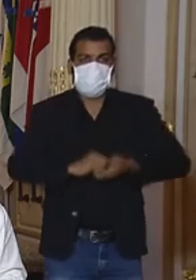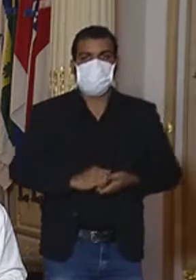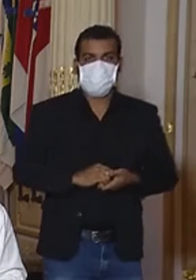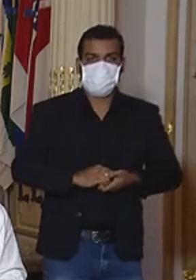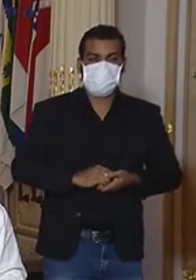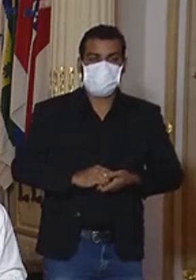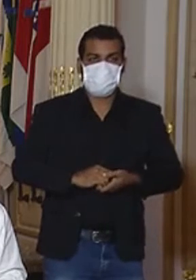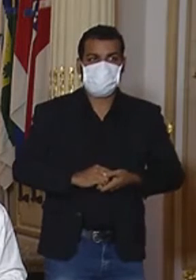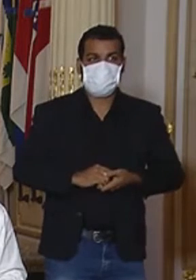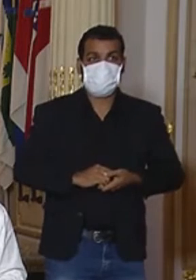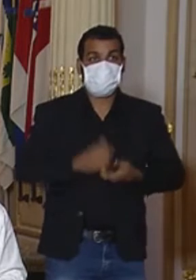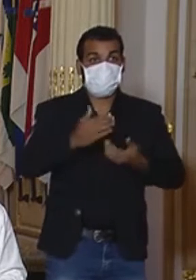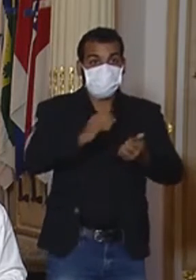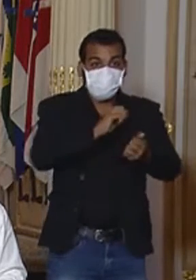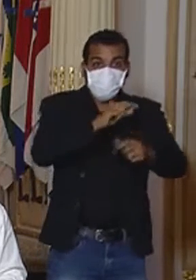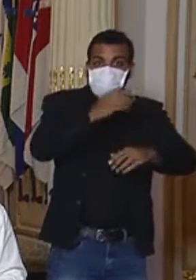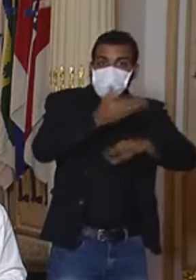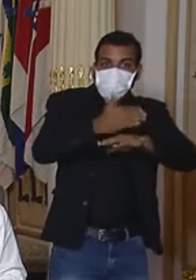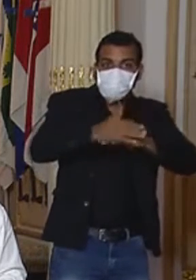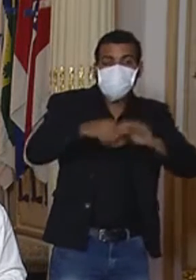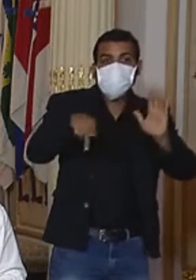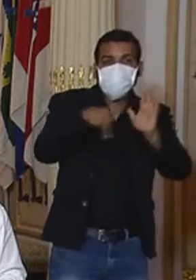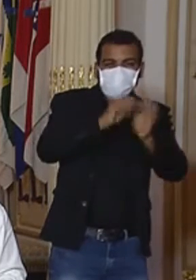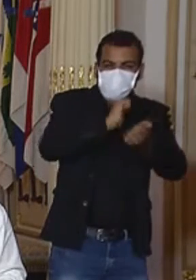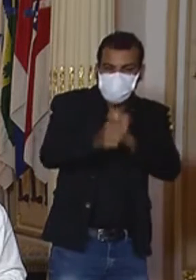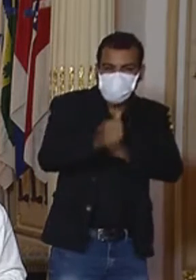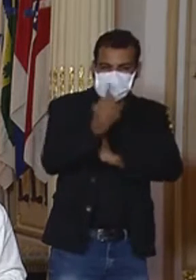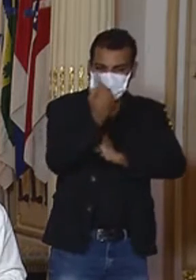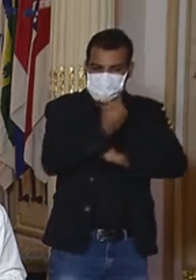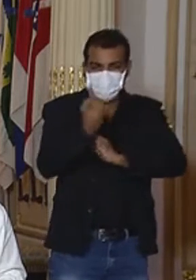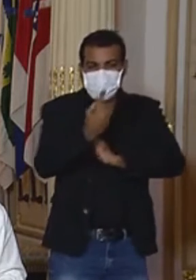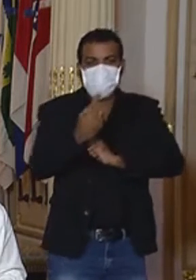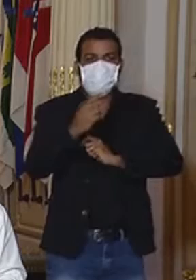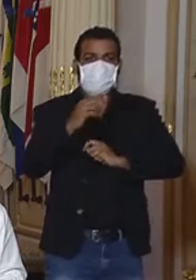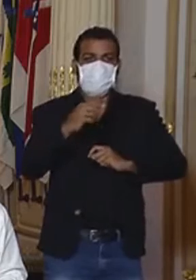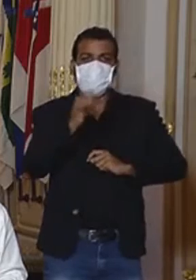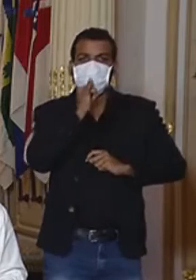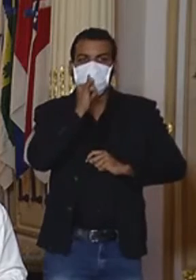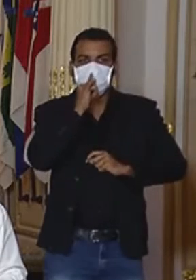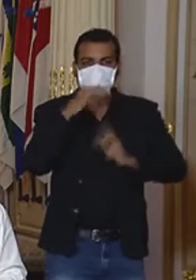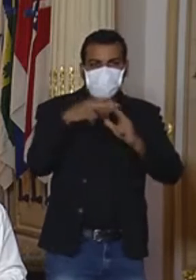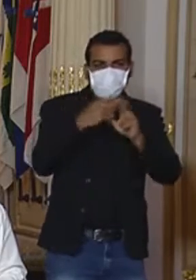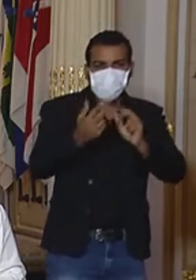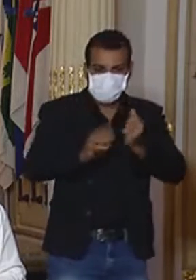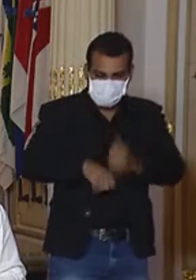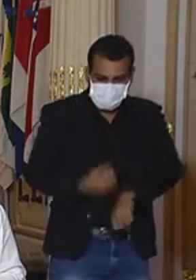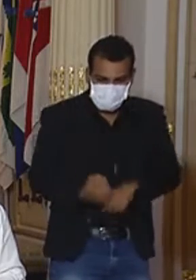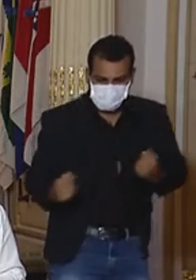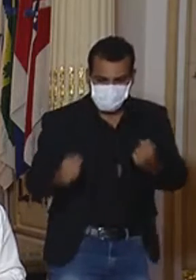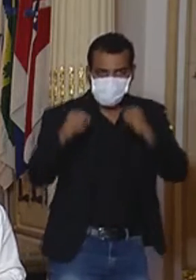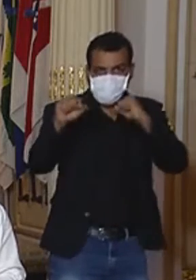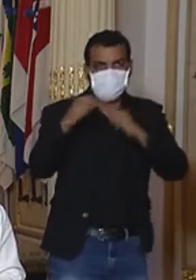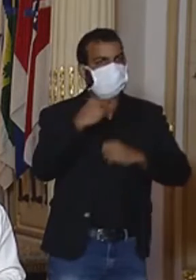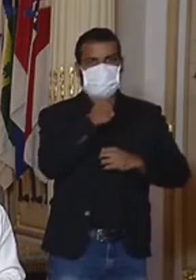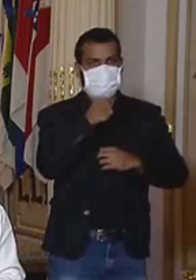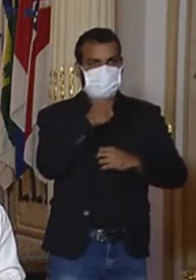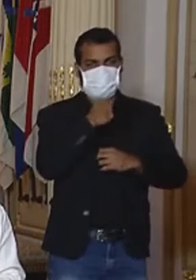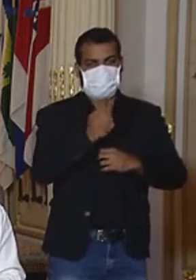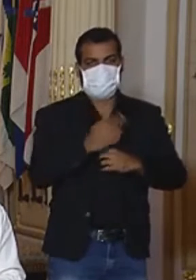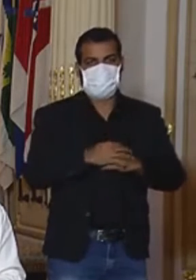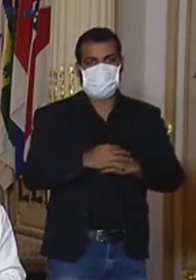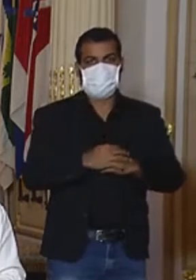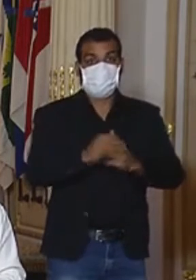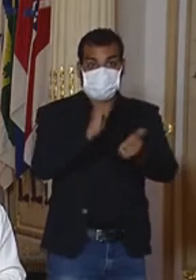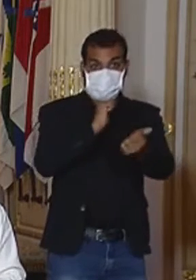nessas atividades individuais não estão incluídas as lutas e o importante o